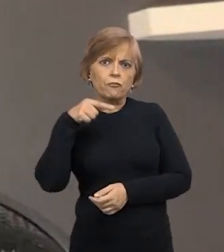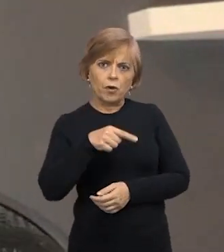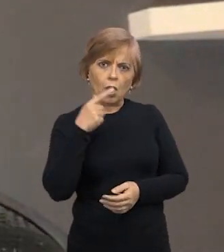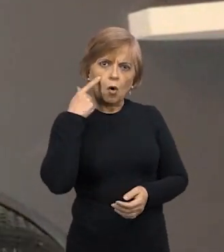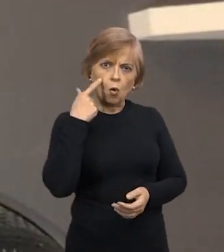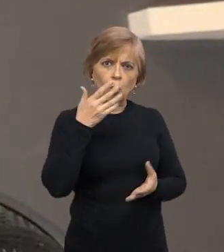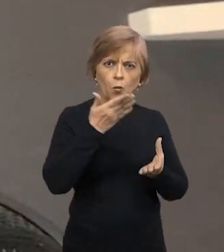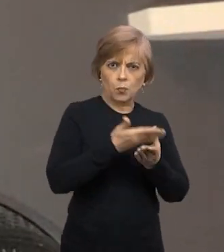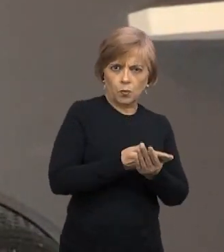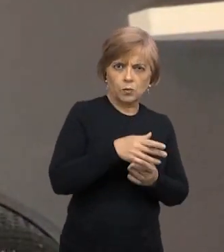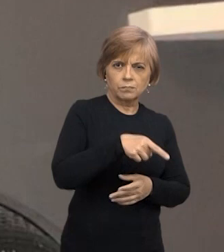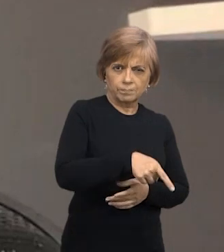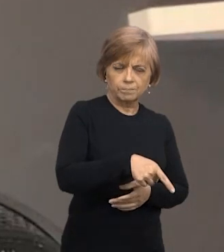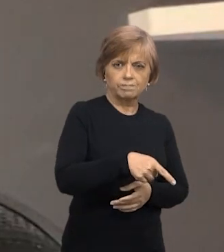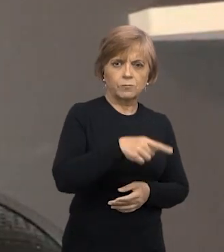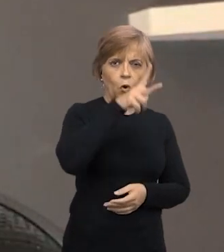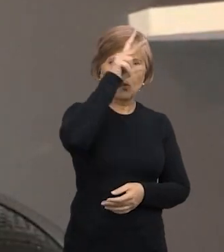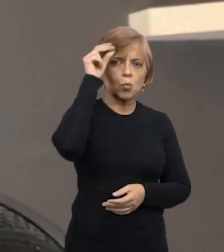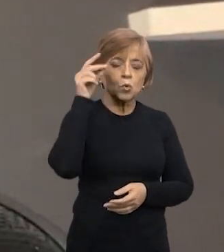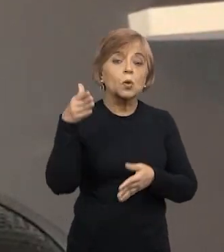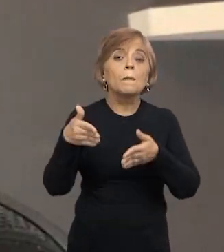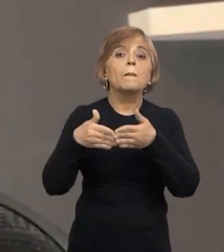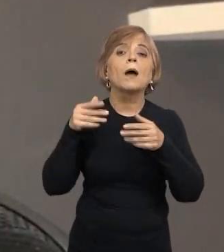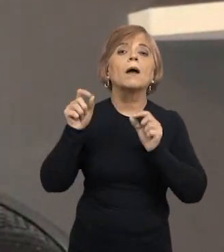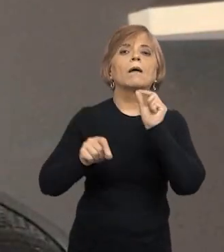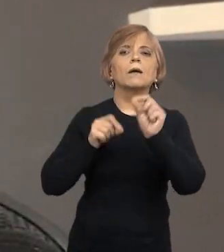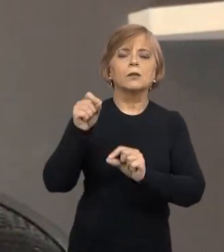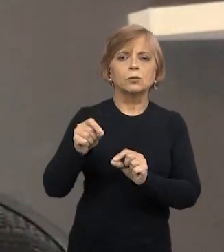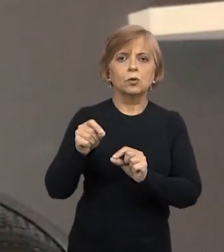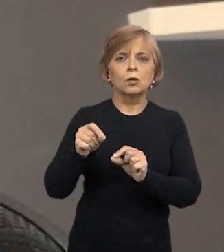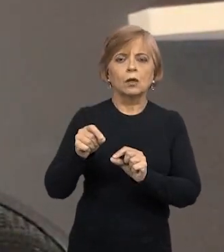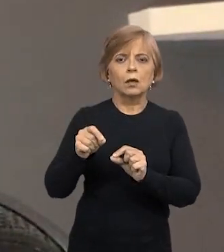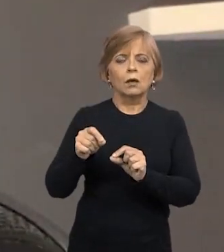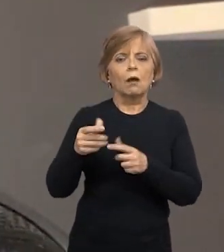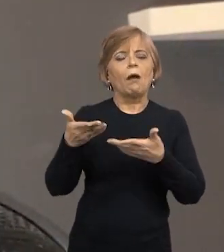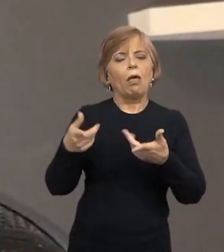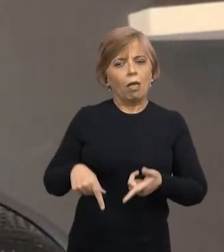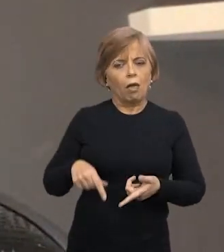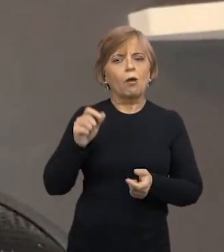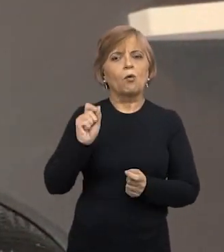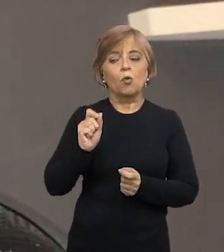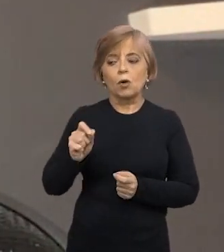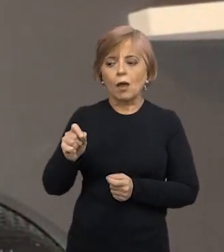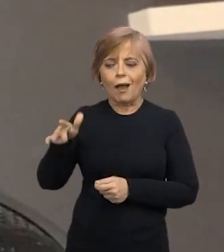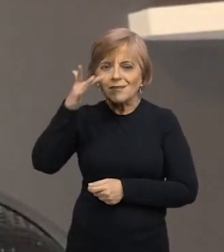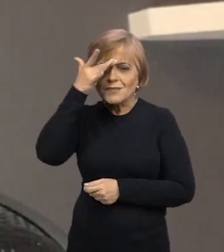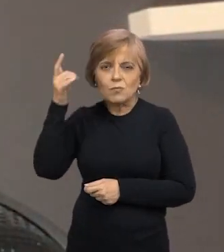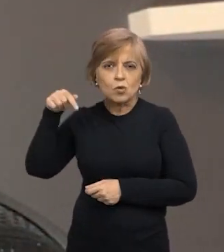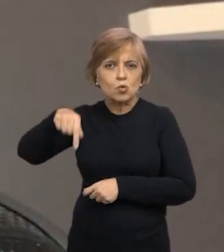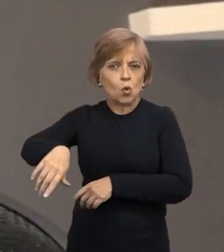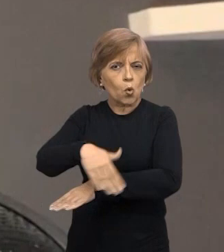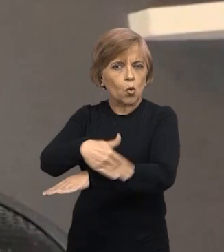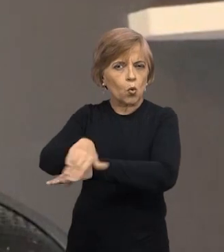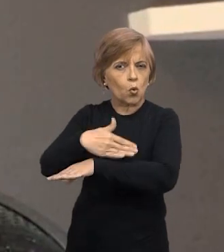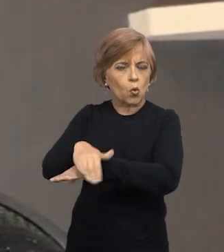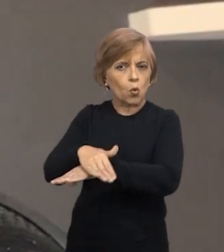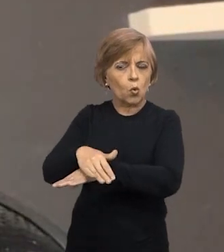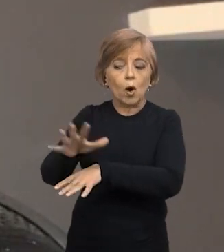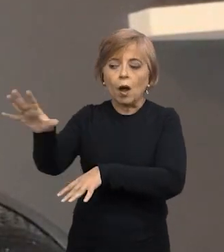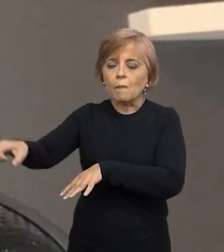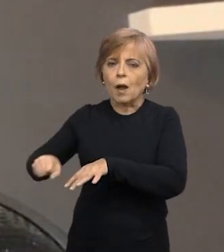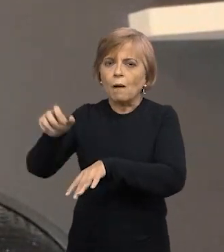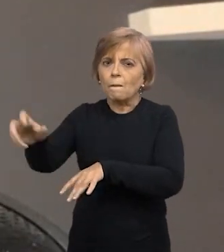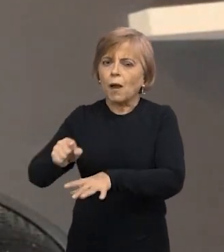ação, o município requer a remoção então dessas pessoas para um centro